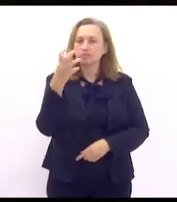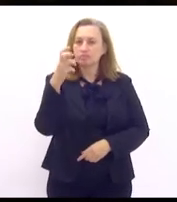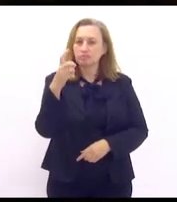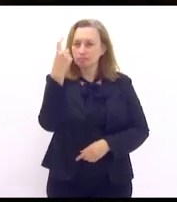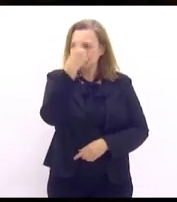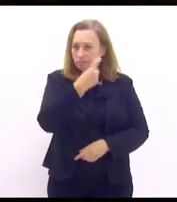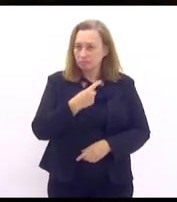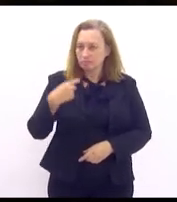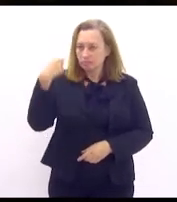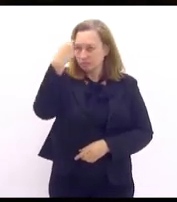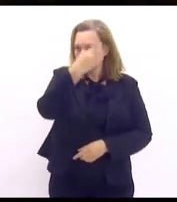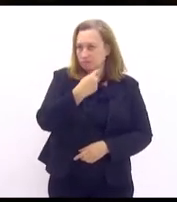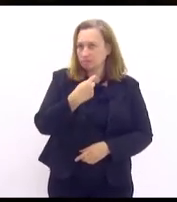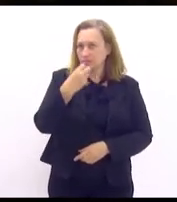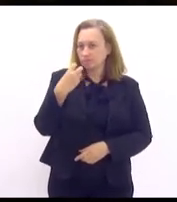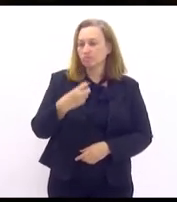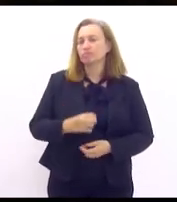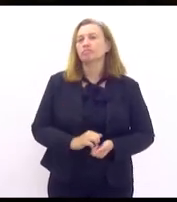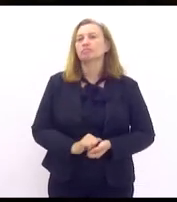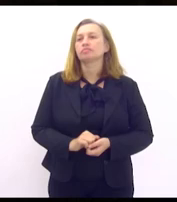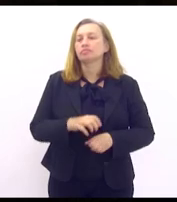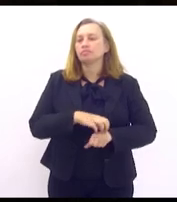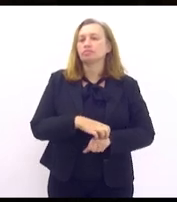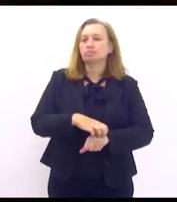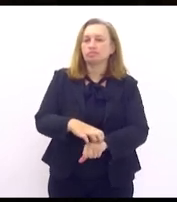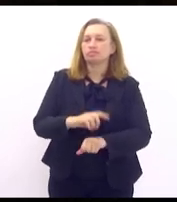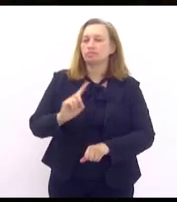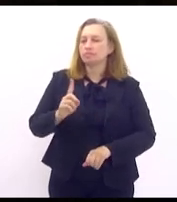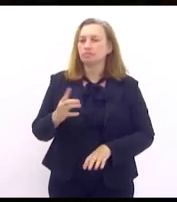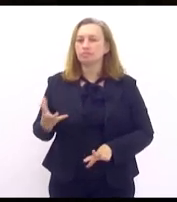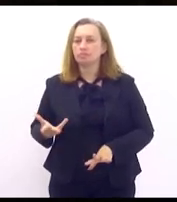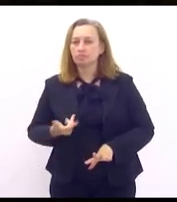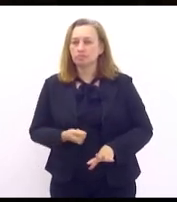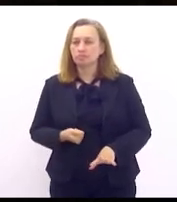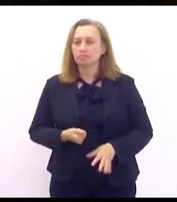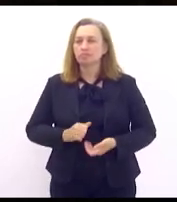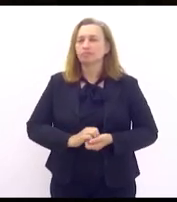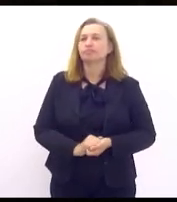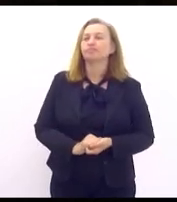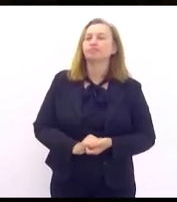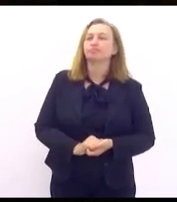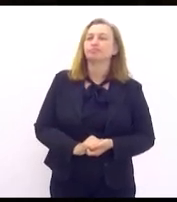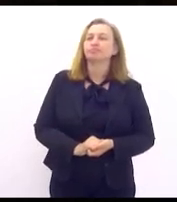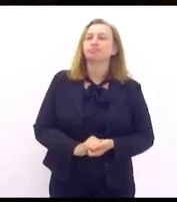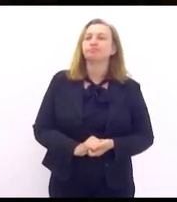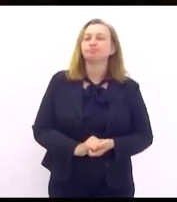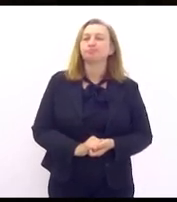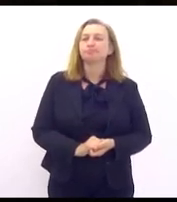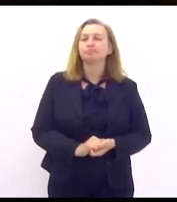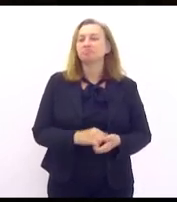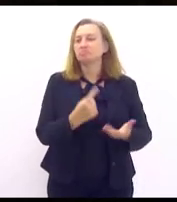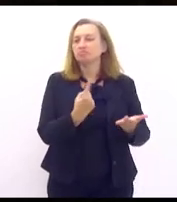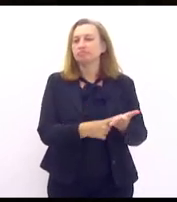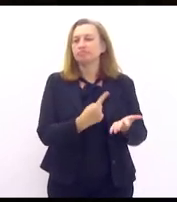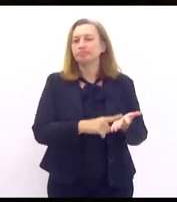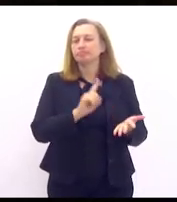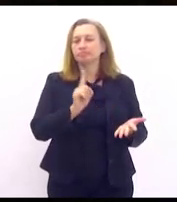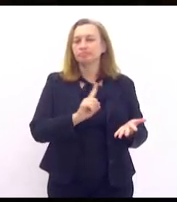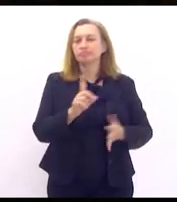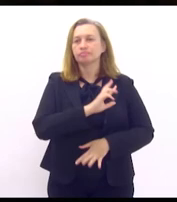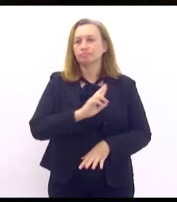um transporte público que não é eficiente, de concessões que foram feitas e ainda são sustentadas em acordos não